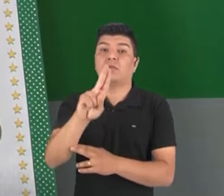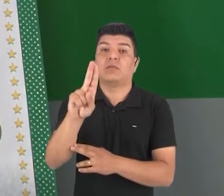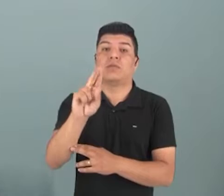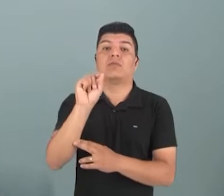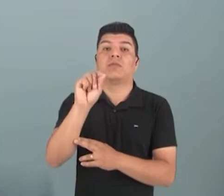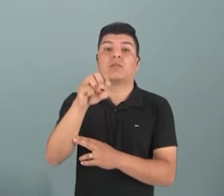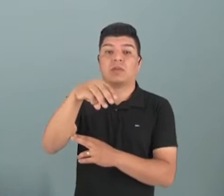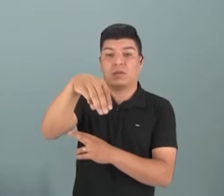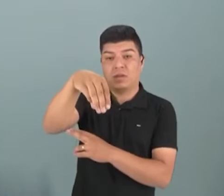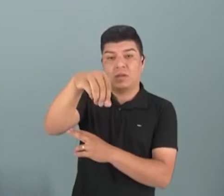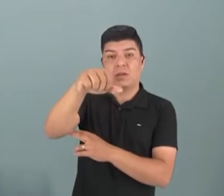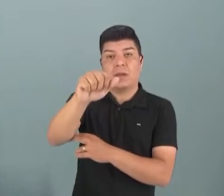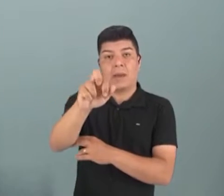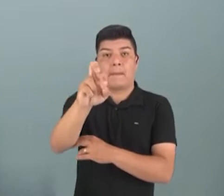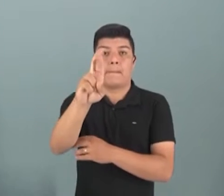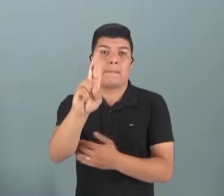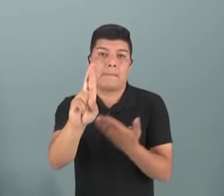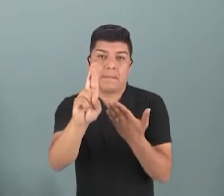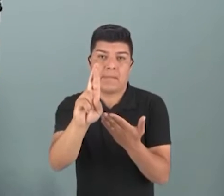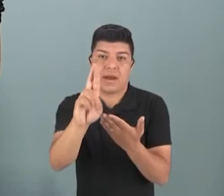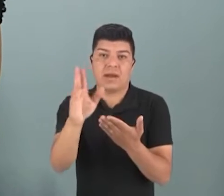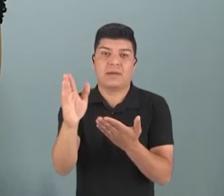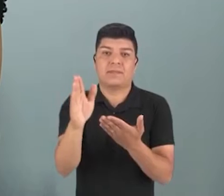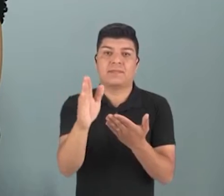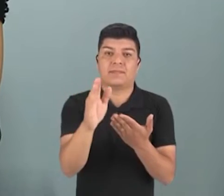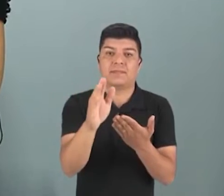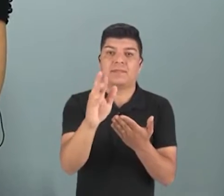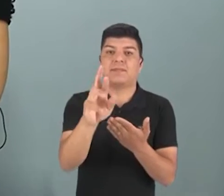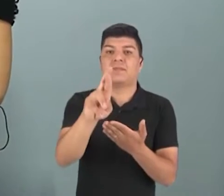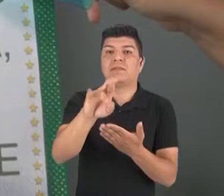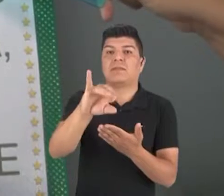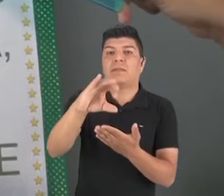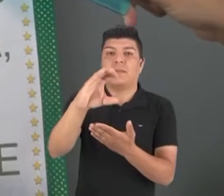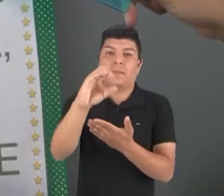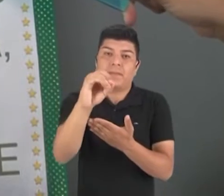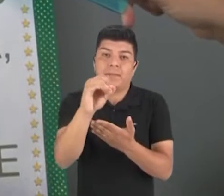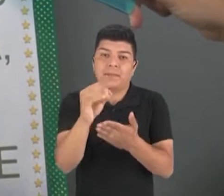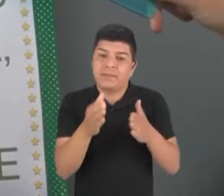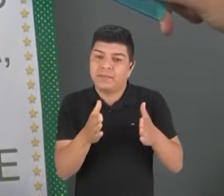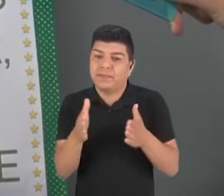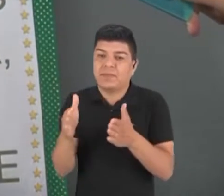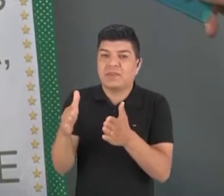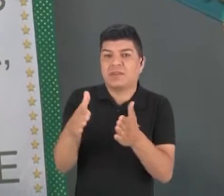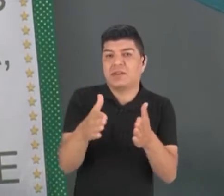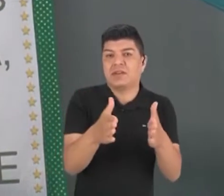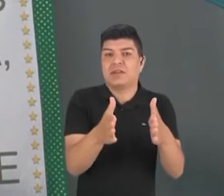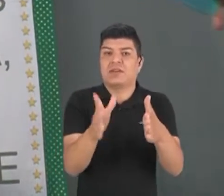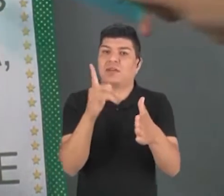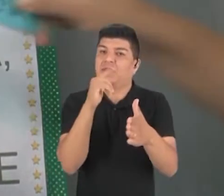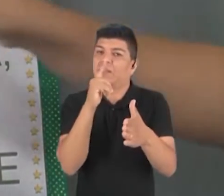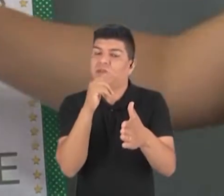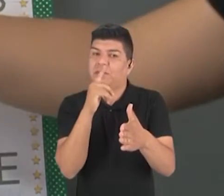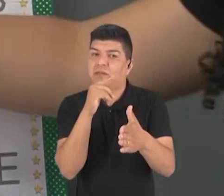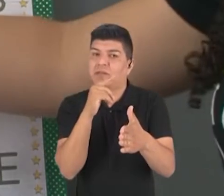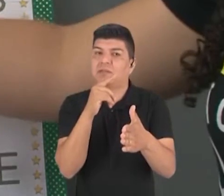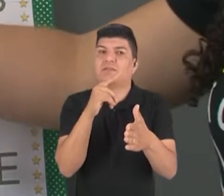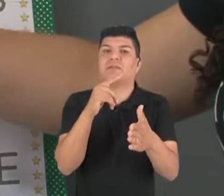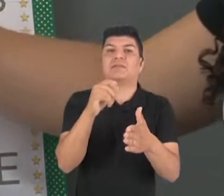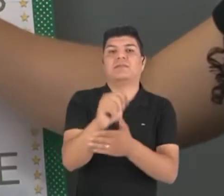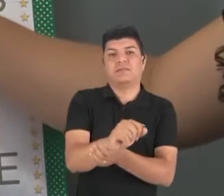o mar o Rio e ri o tempo